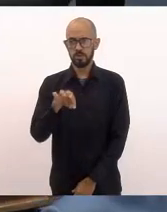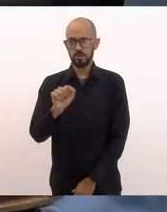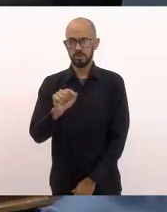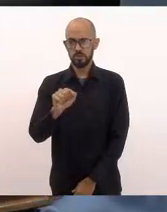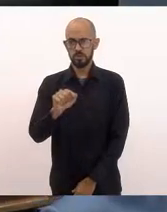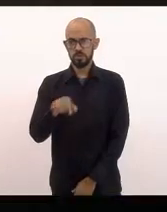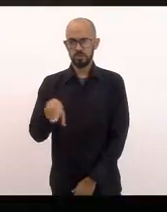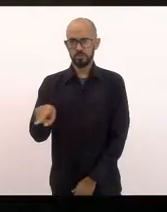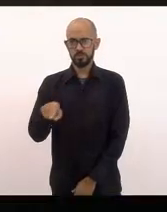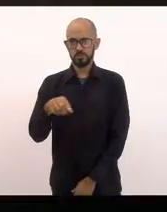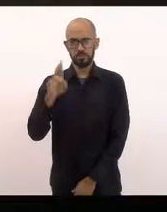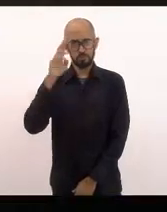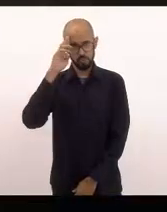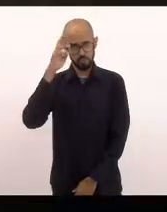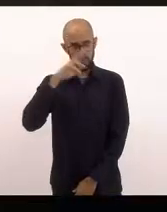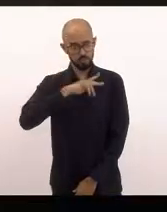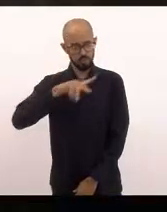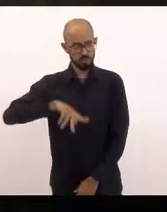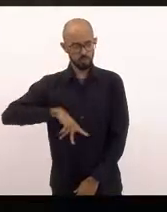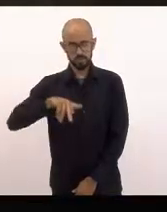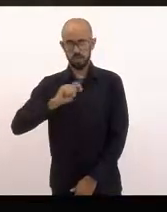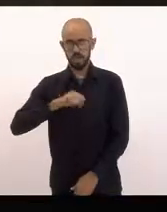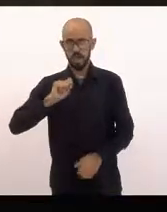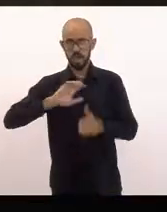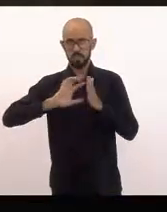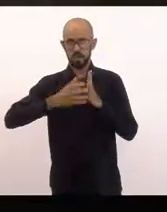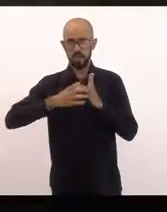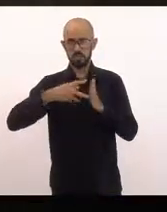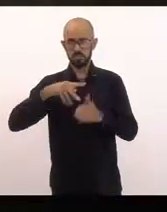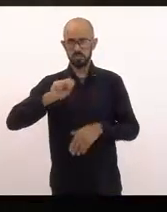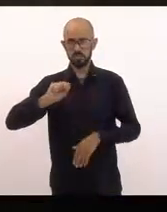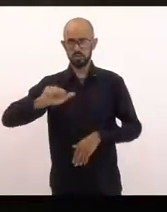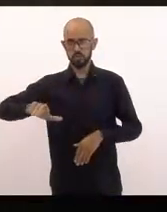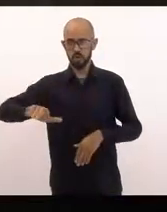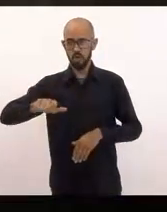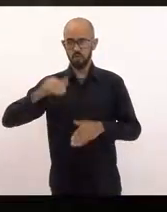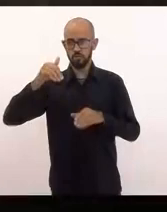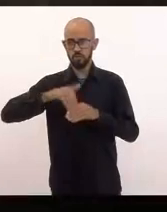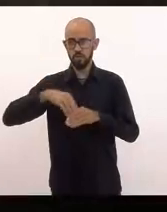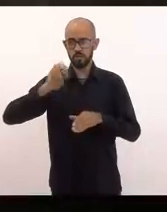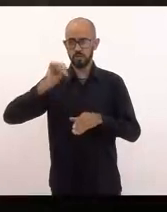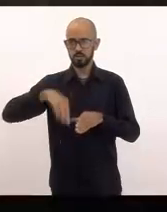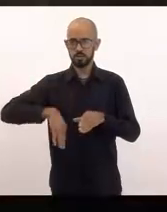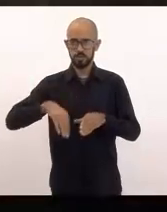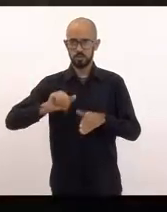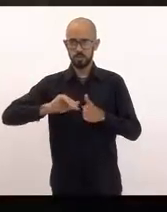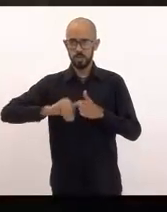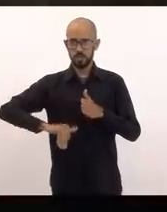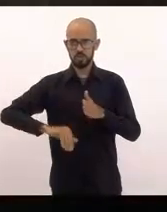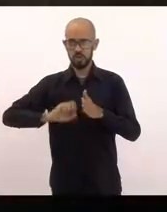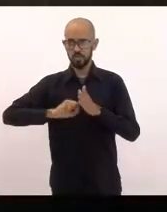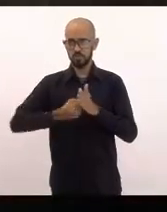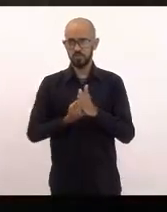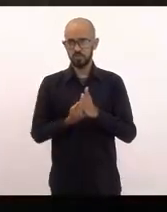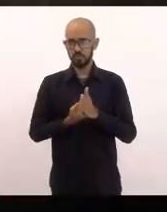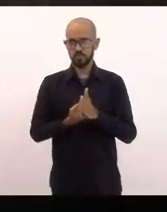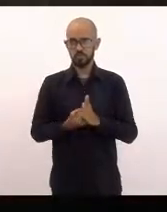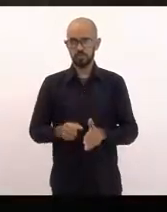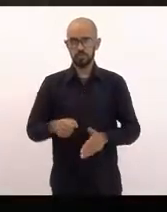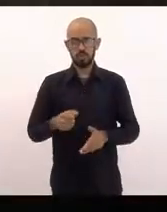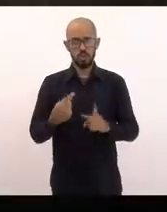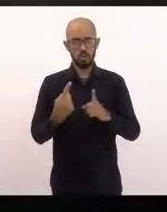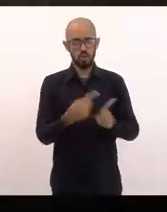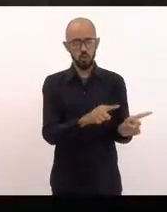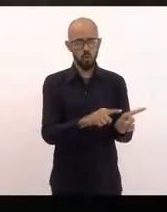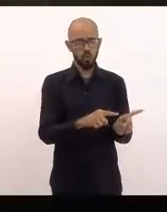Senhor presidente, a bancada do PSOL vota sim pela derrubada do veto e contra a hipocrisia